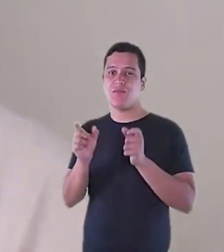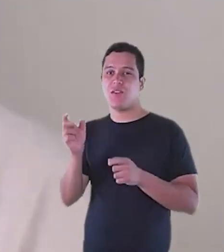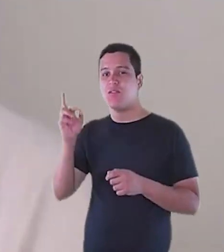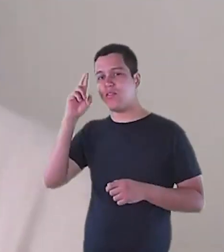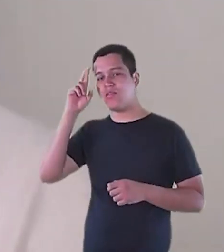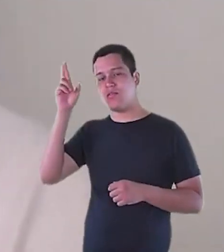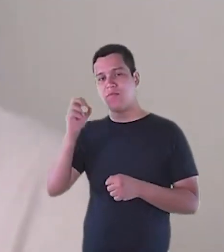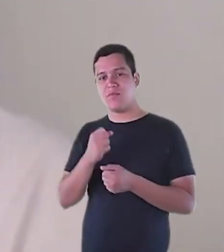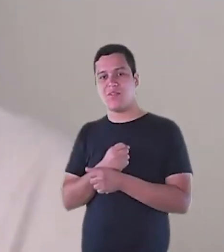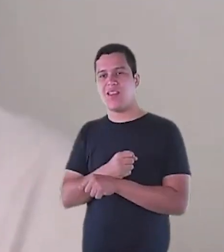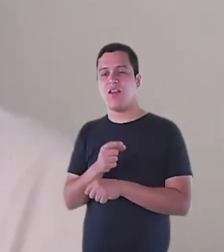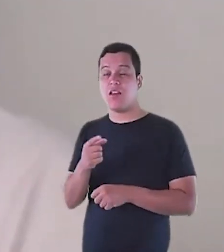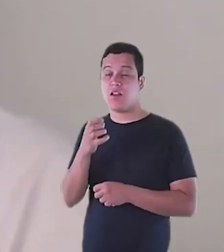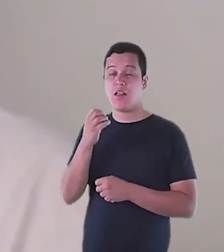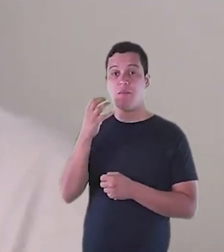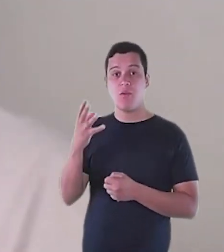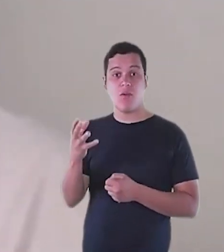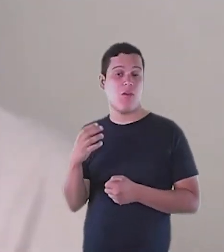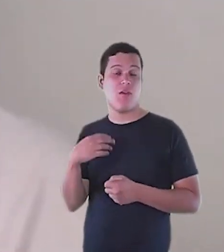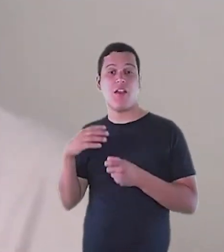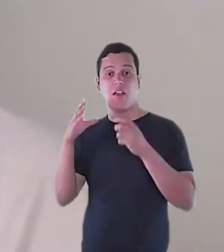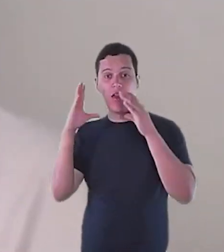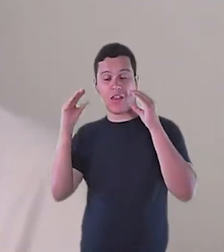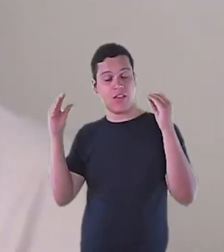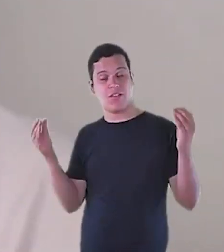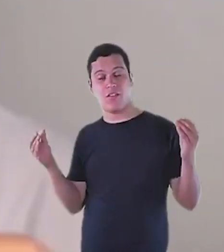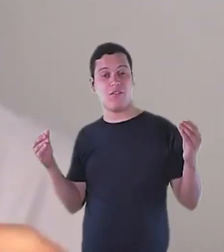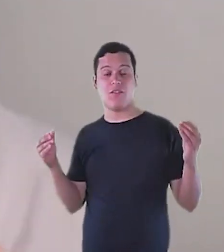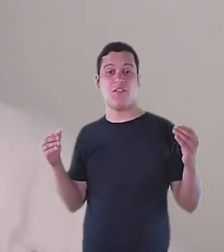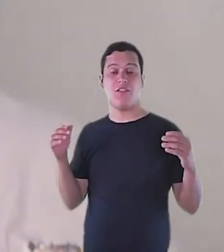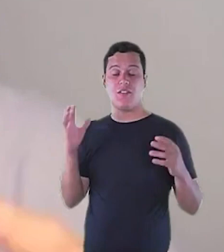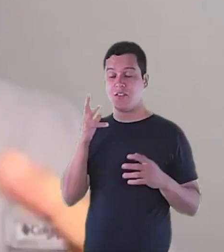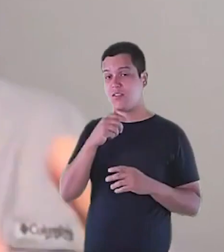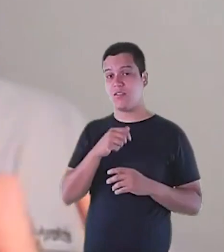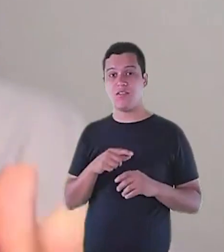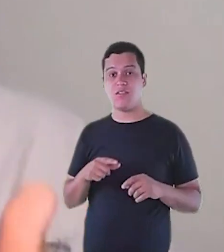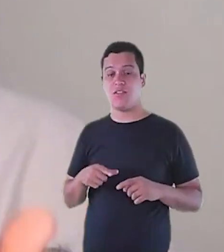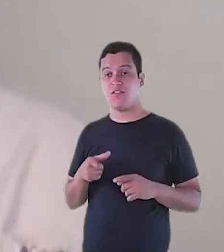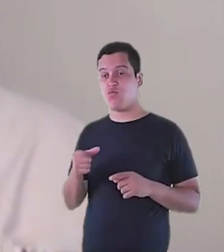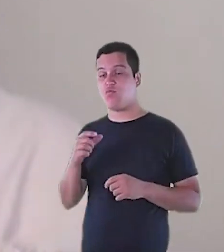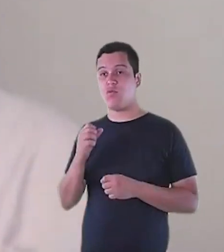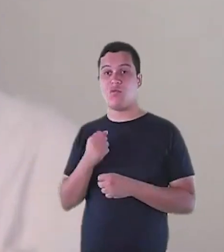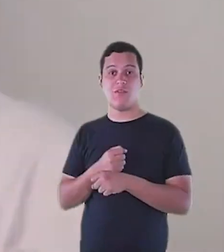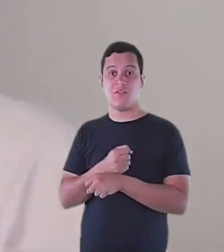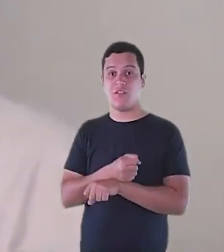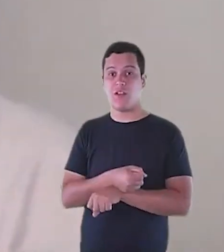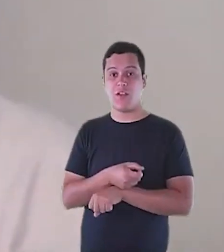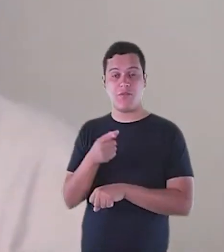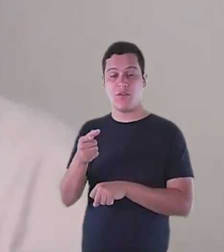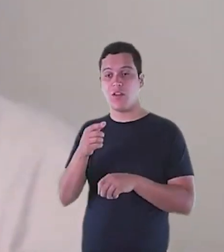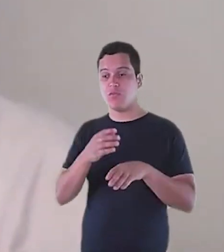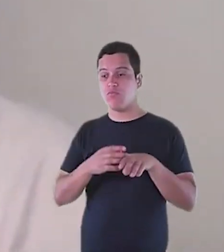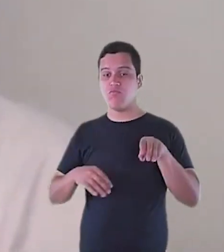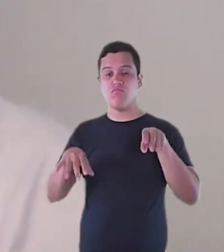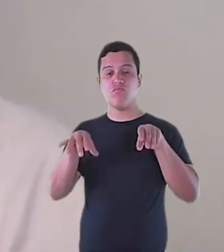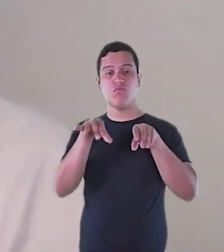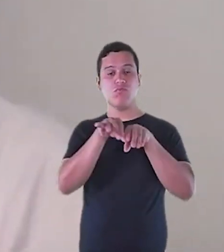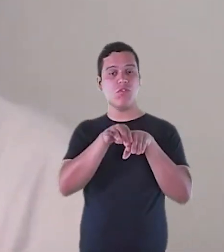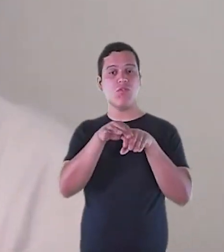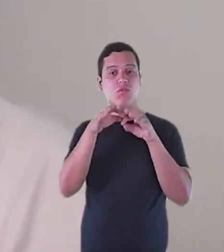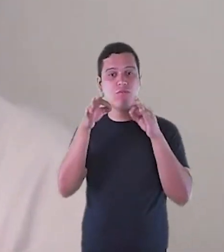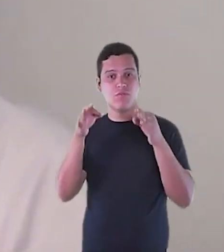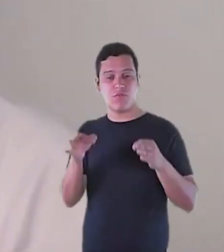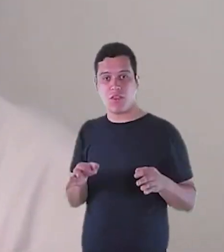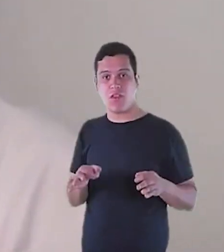escravidão que aparece muito em Casagrande e Senzala, do Gilberto Freire. O escravo perfeitamente integrado, né, no